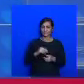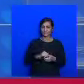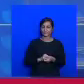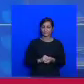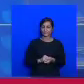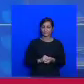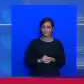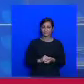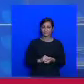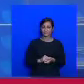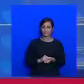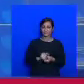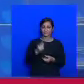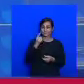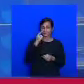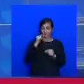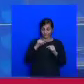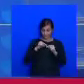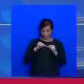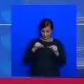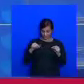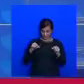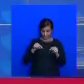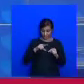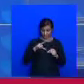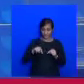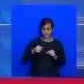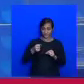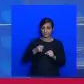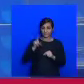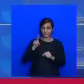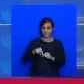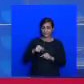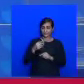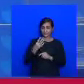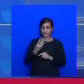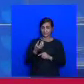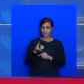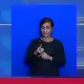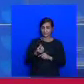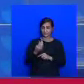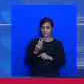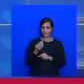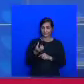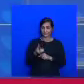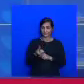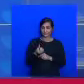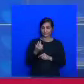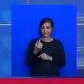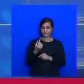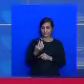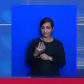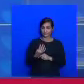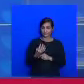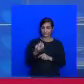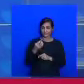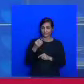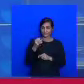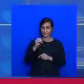22 e as dezenas sorteadas foram 46 36 14